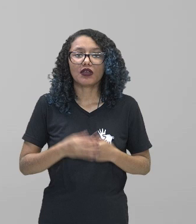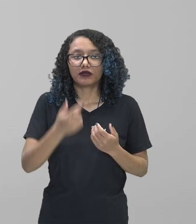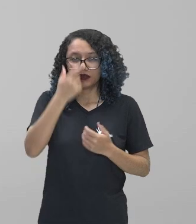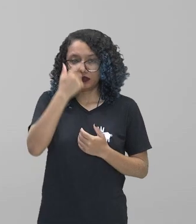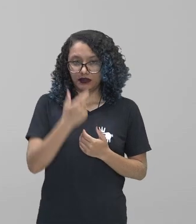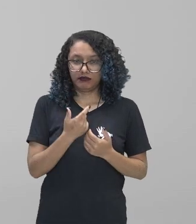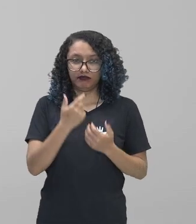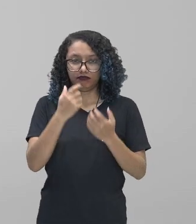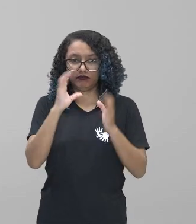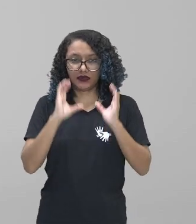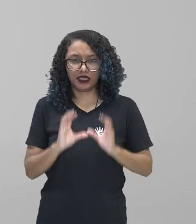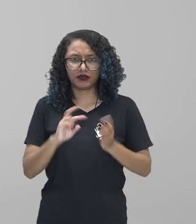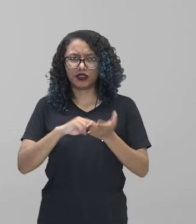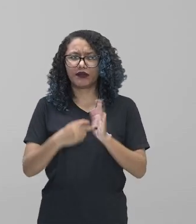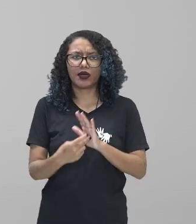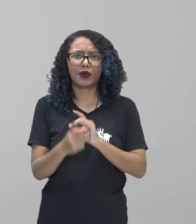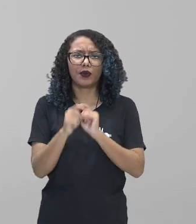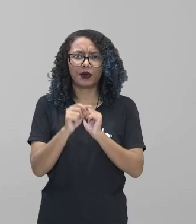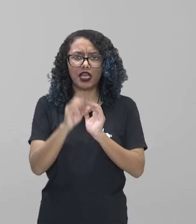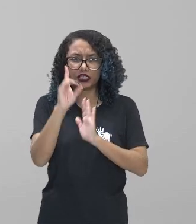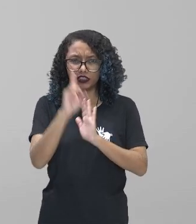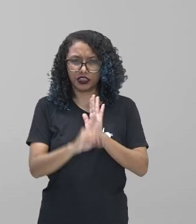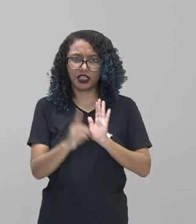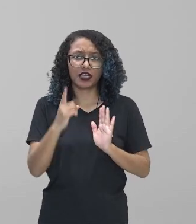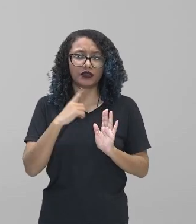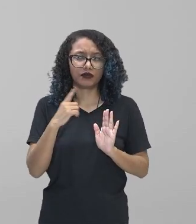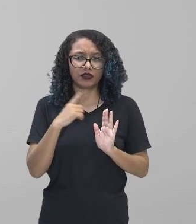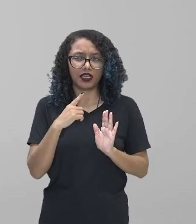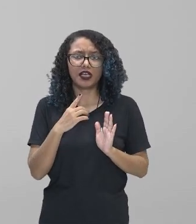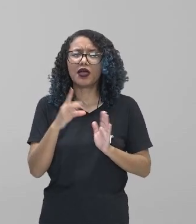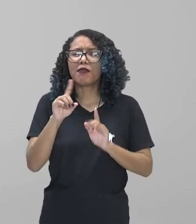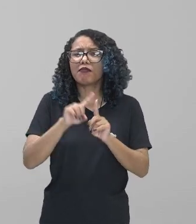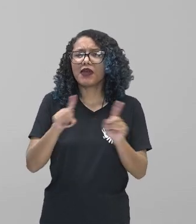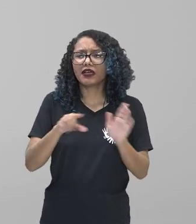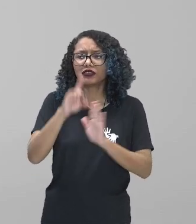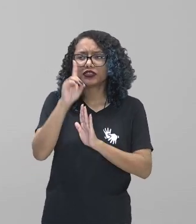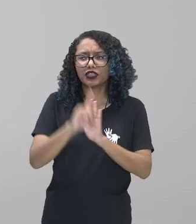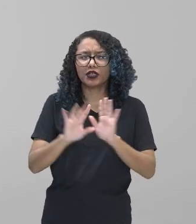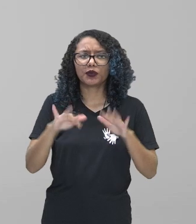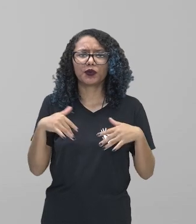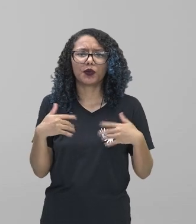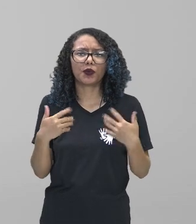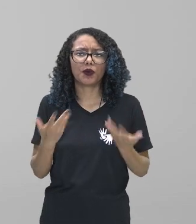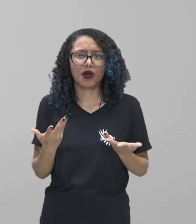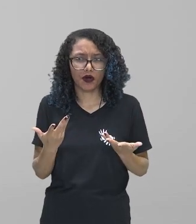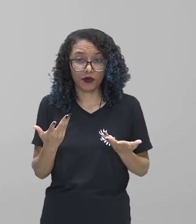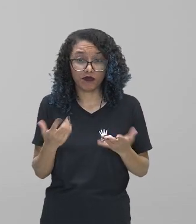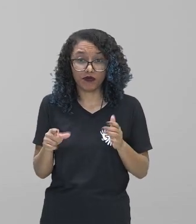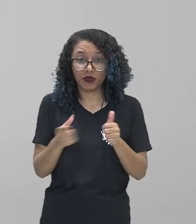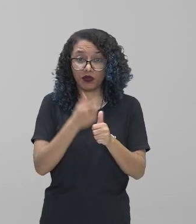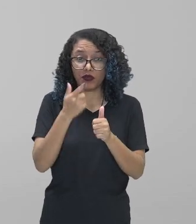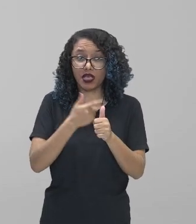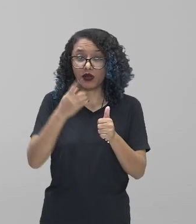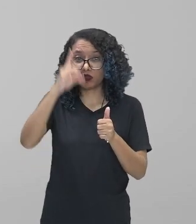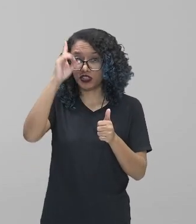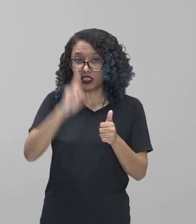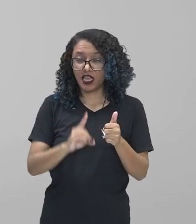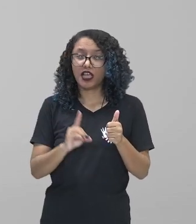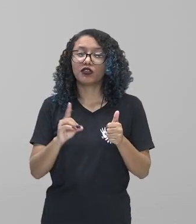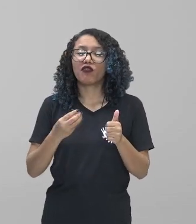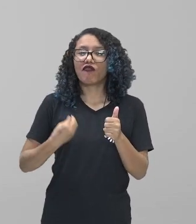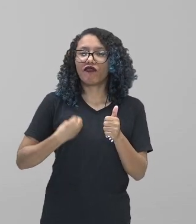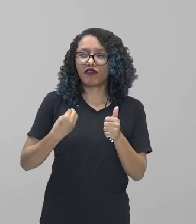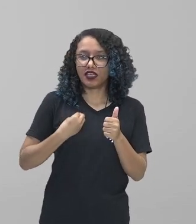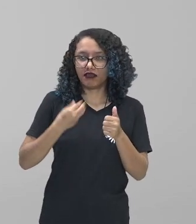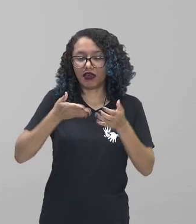direito. Beleza. Que direito? Em primeiro lugar, direito à vida.